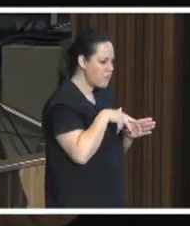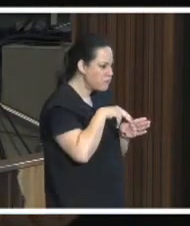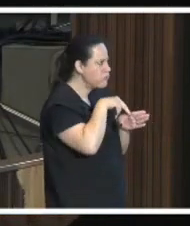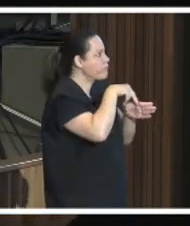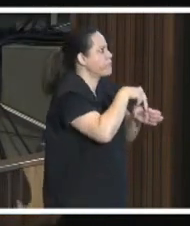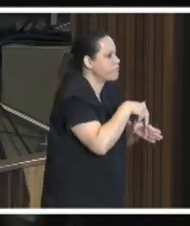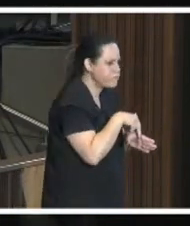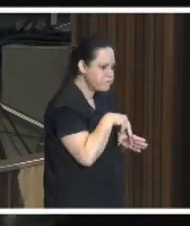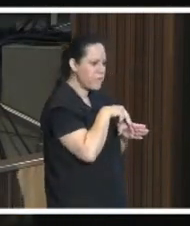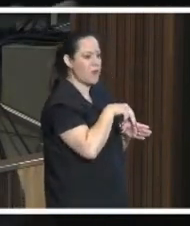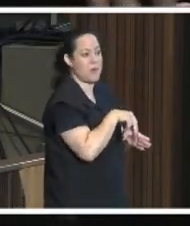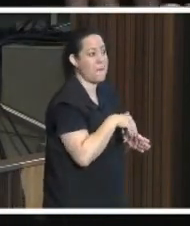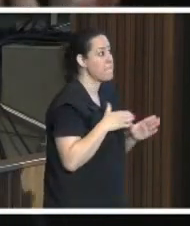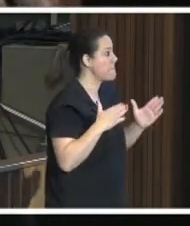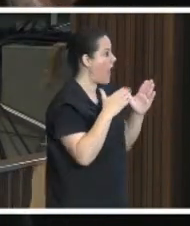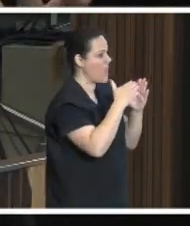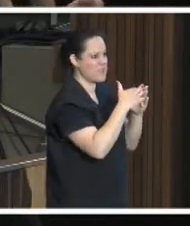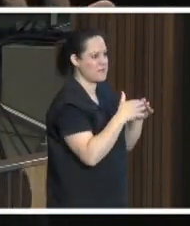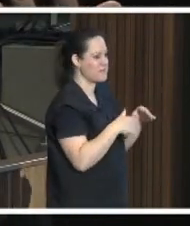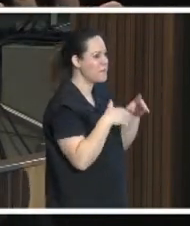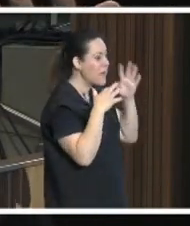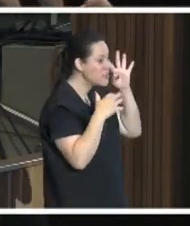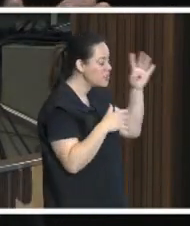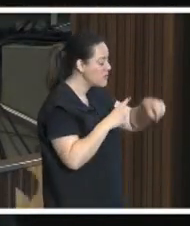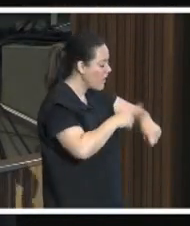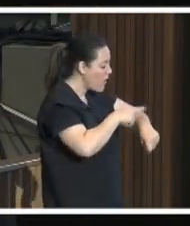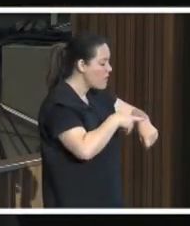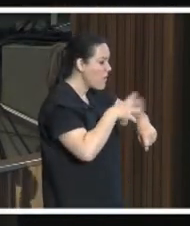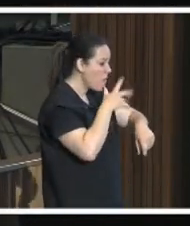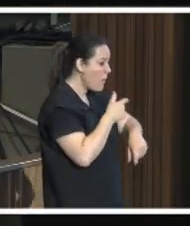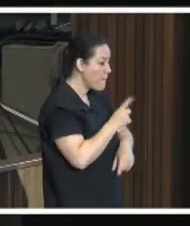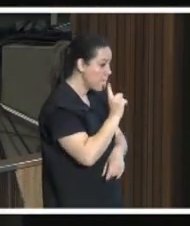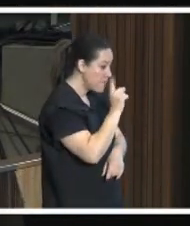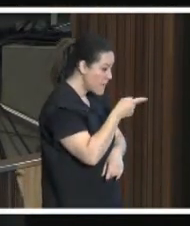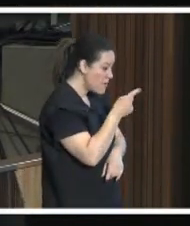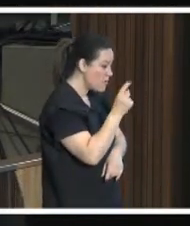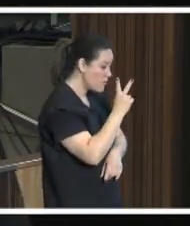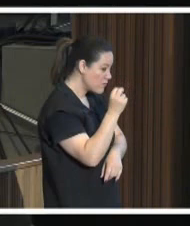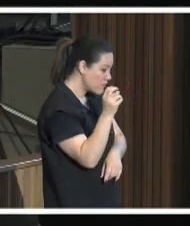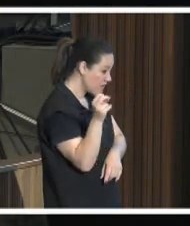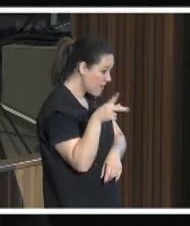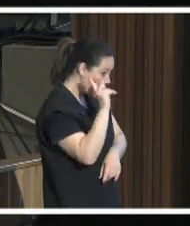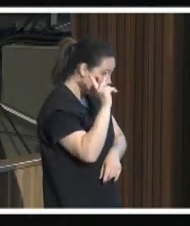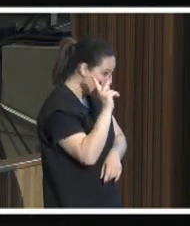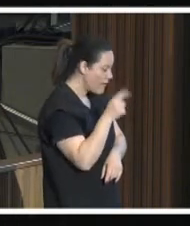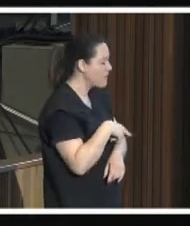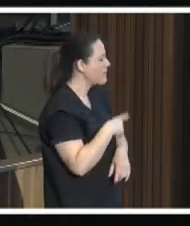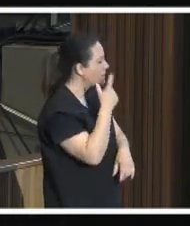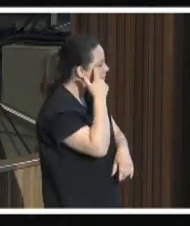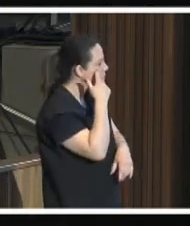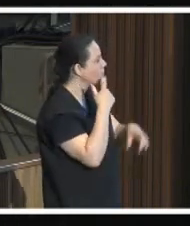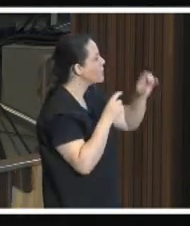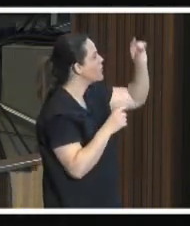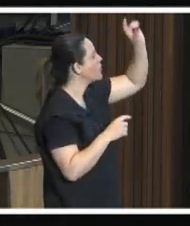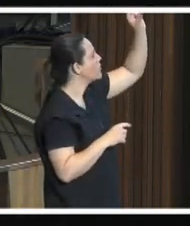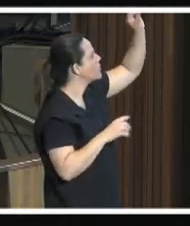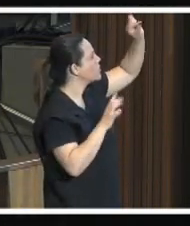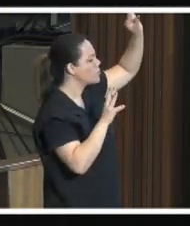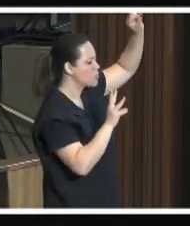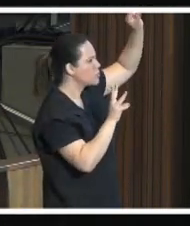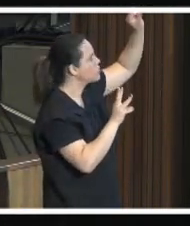com isso você imagina o tempo que levaria para andar 1.200 quilômetros. E eu já achei sensacional